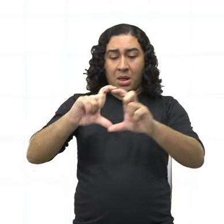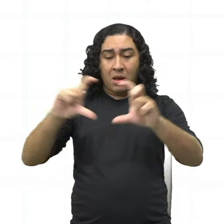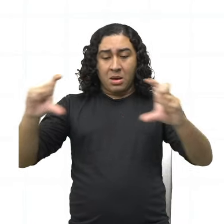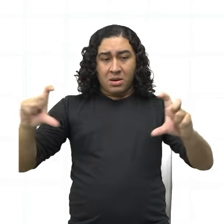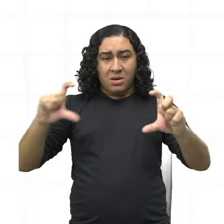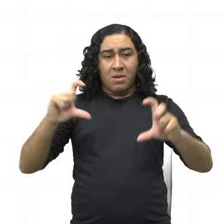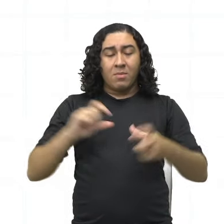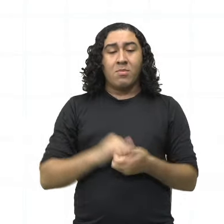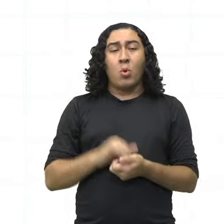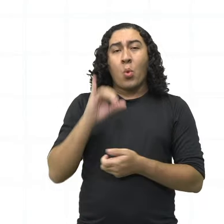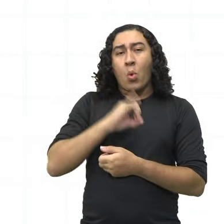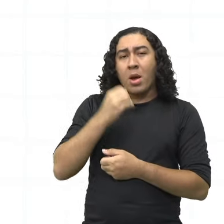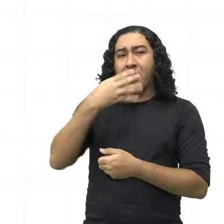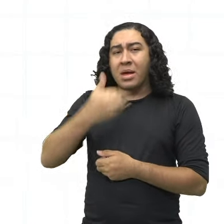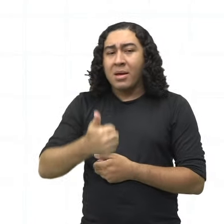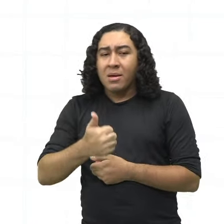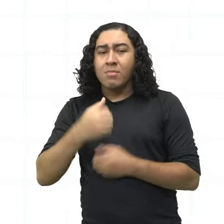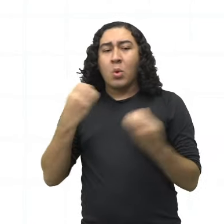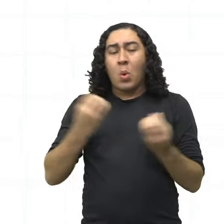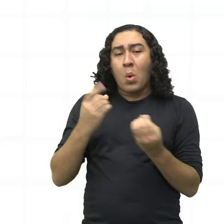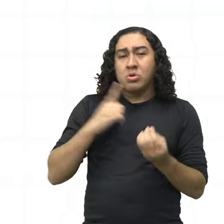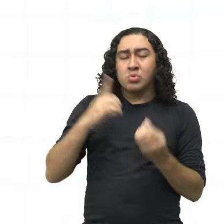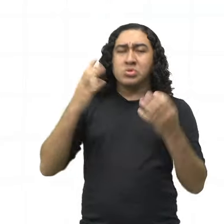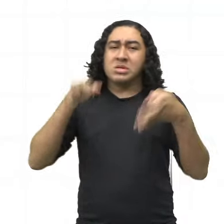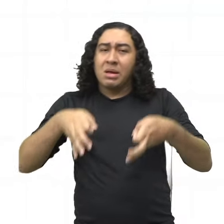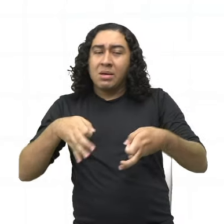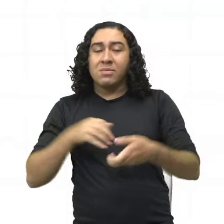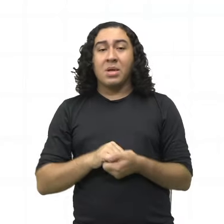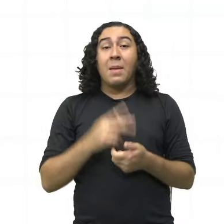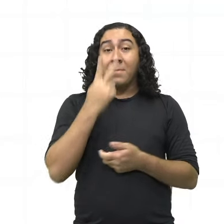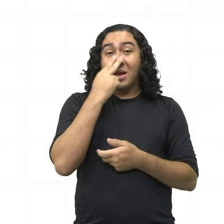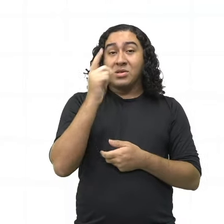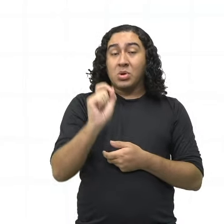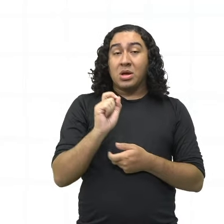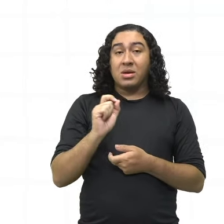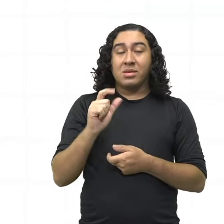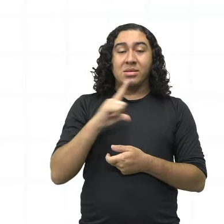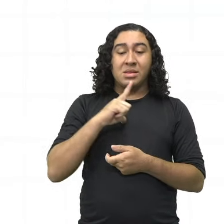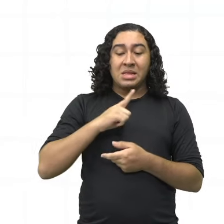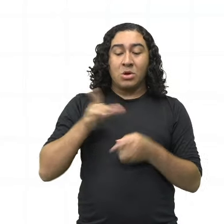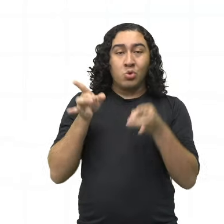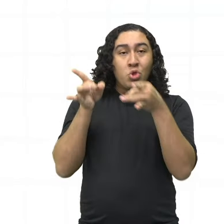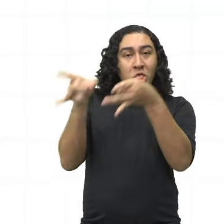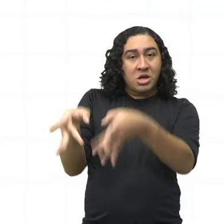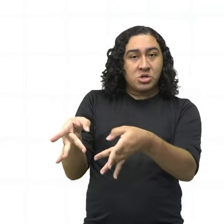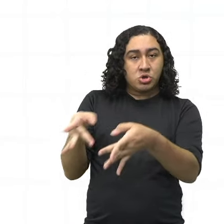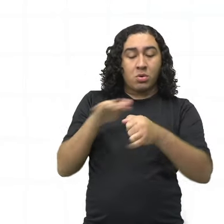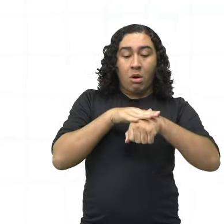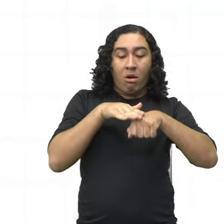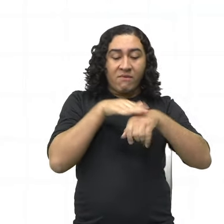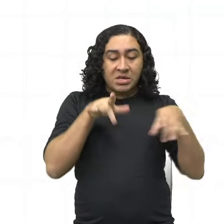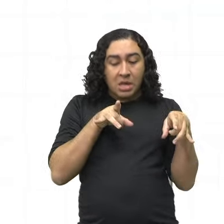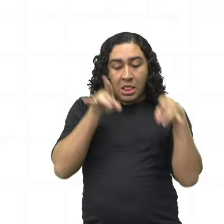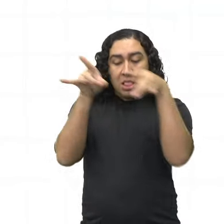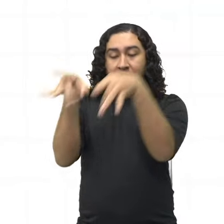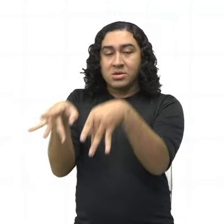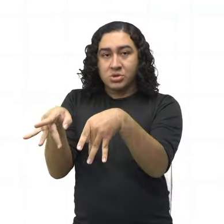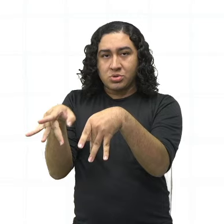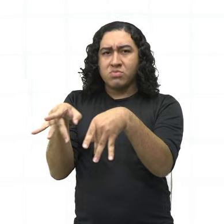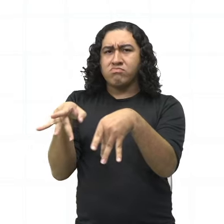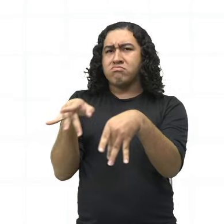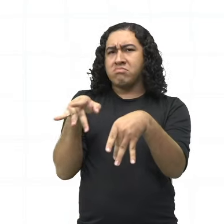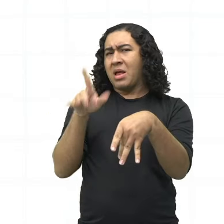Oi, está tudo tranquilo? Né? Como se eu estivesse jogando uma conversa fora, que a gente vai denotar aí um